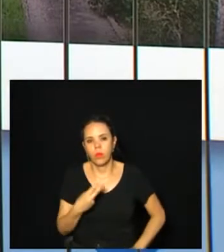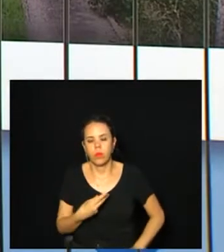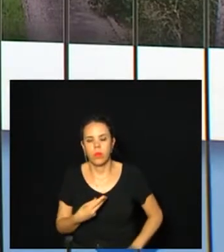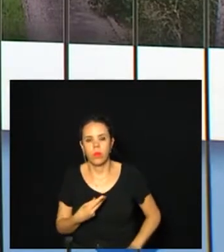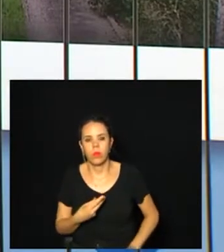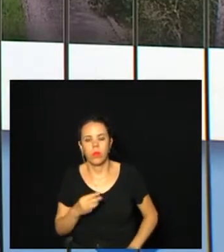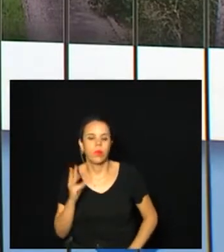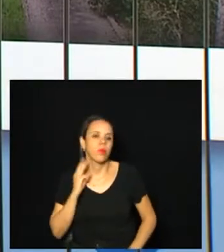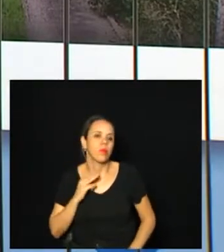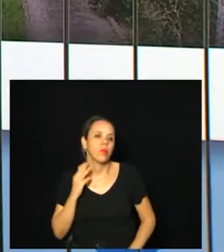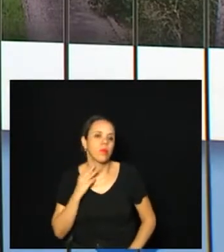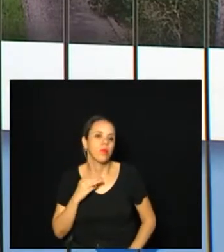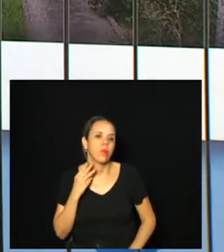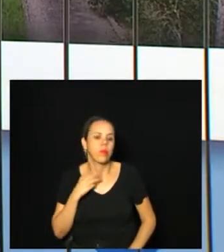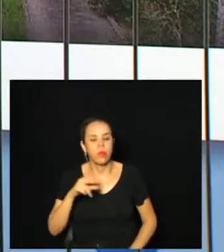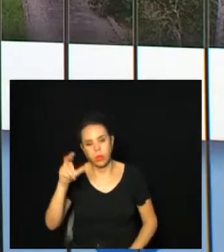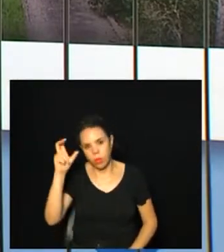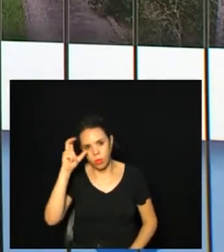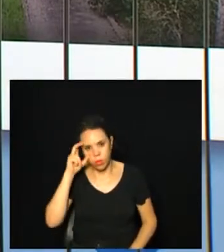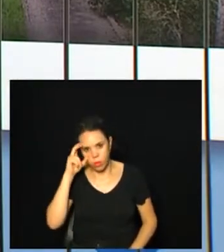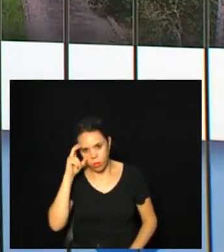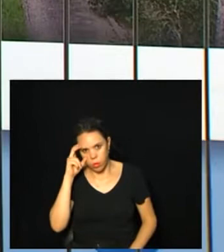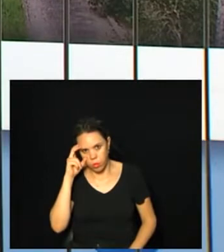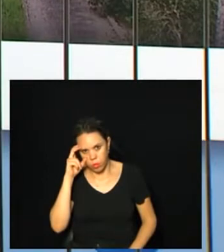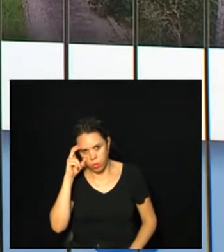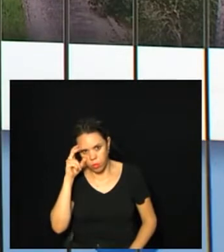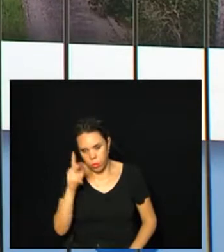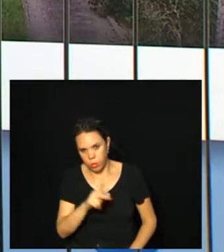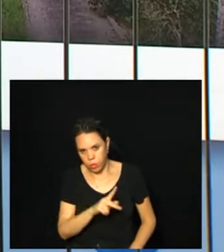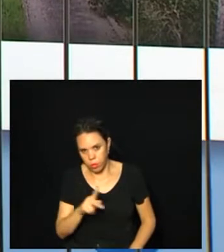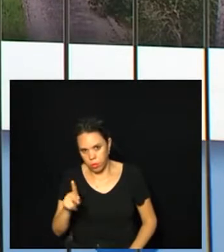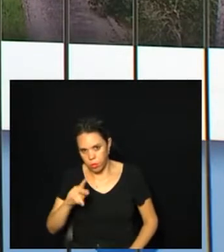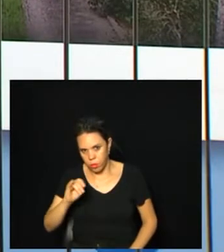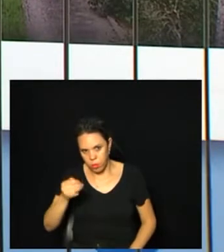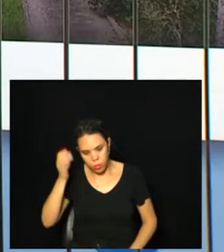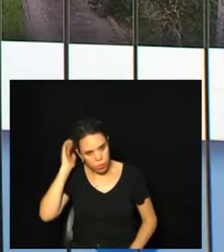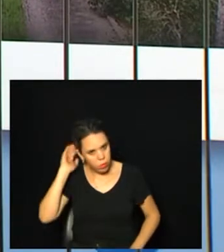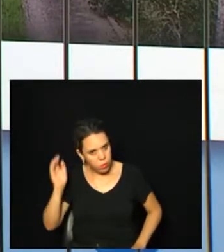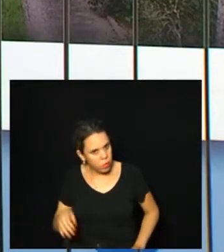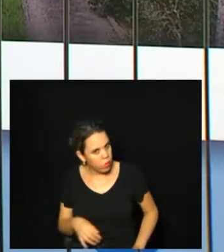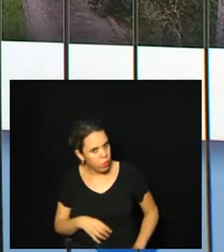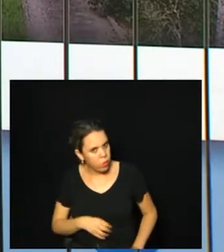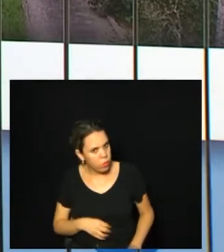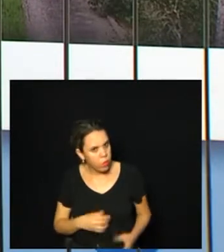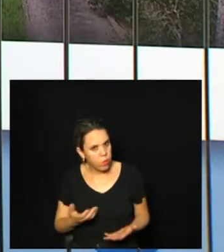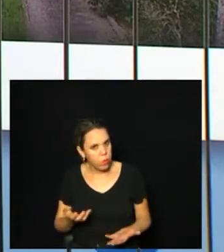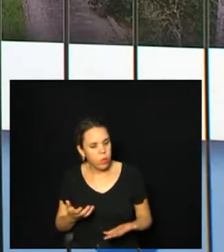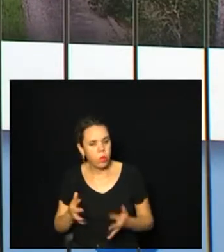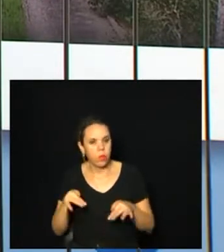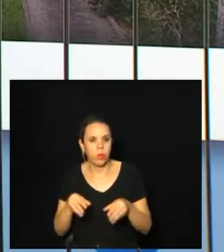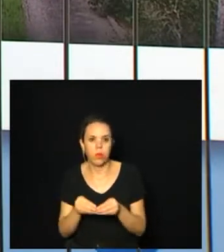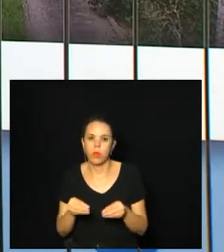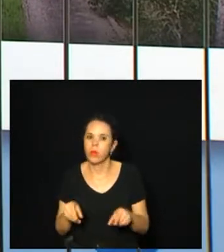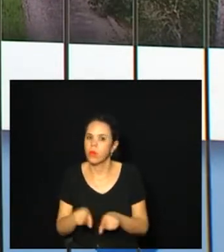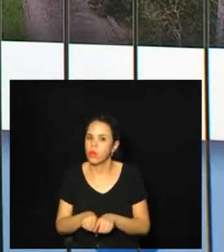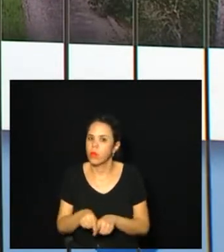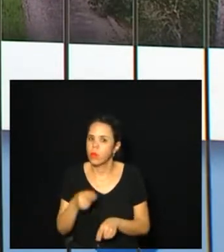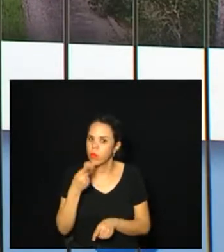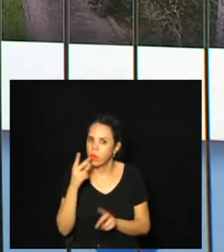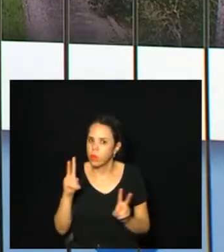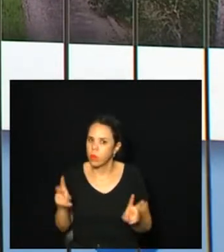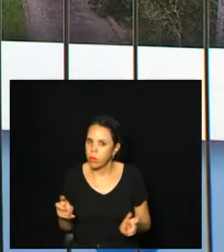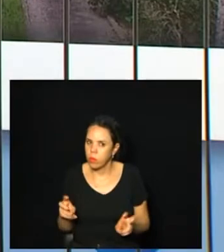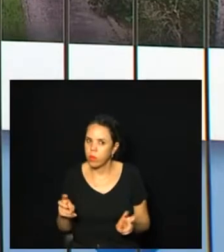Cecílio Santos, Carlinhos Camelô e o presidente Juscelino da Barbarense, que ao final também falou